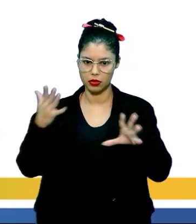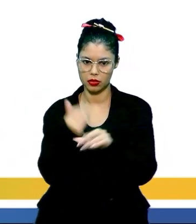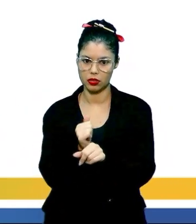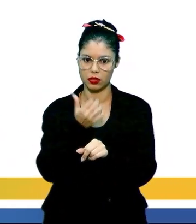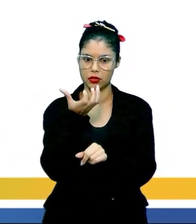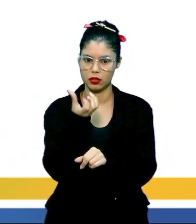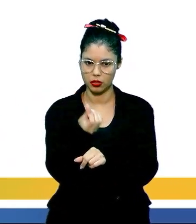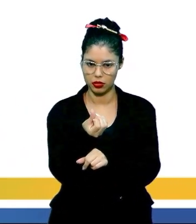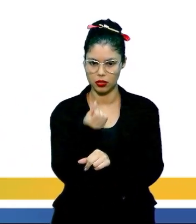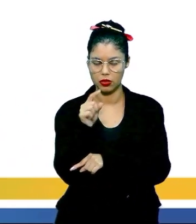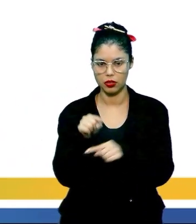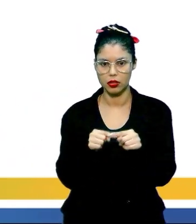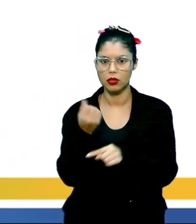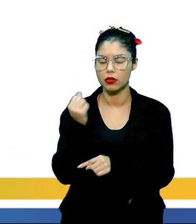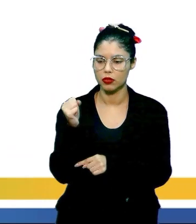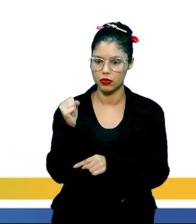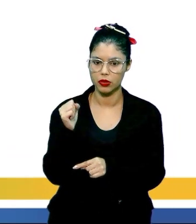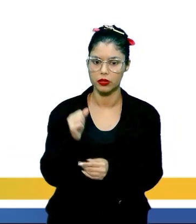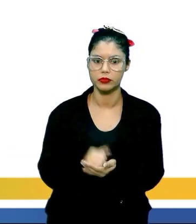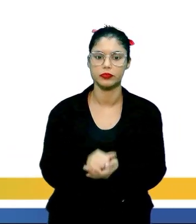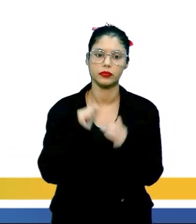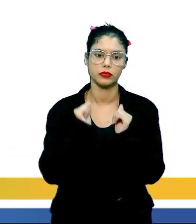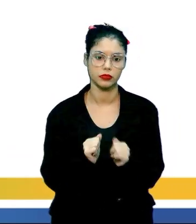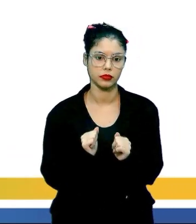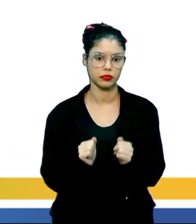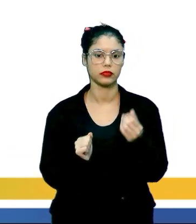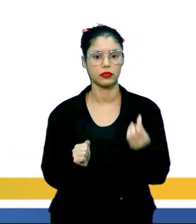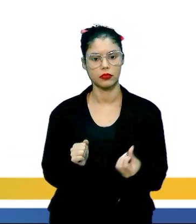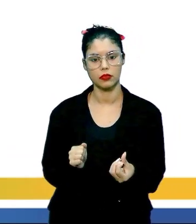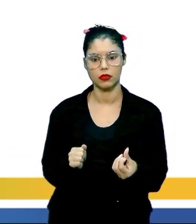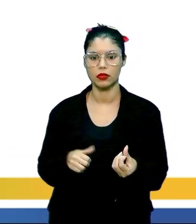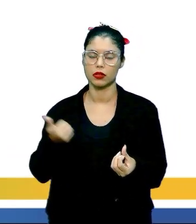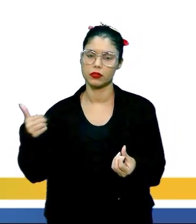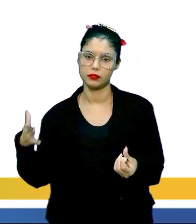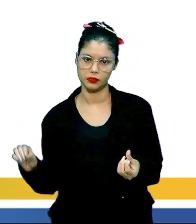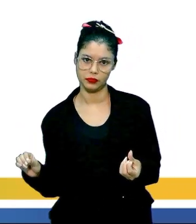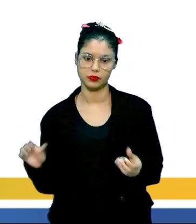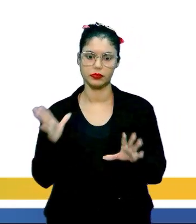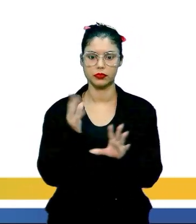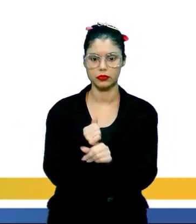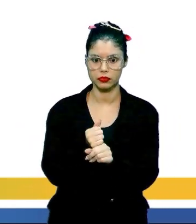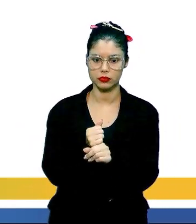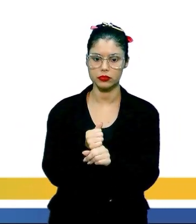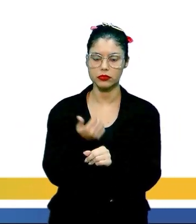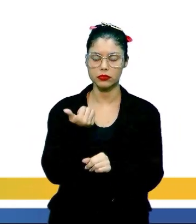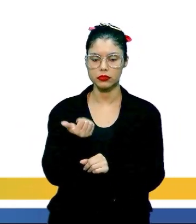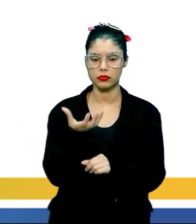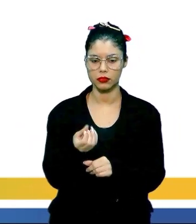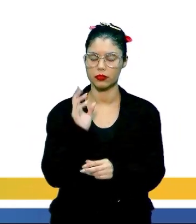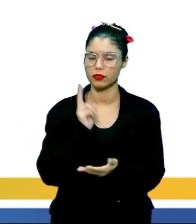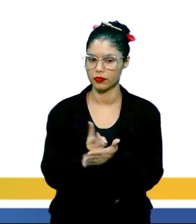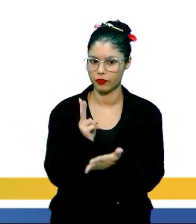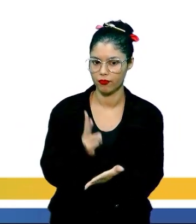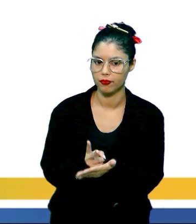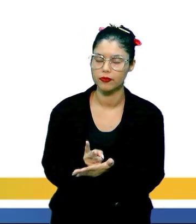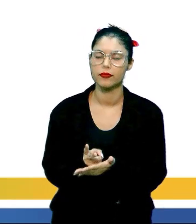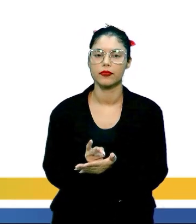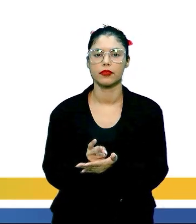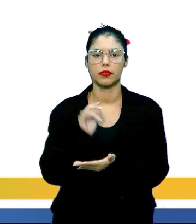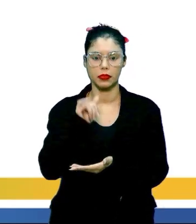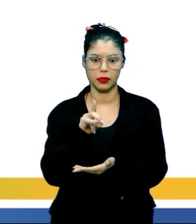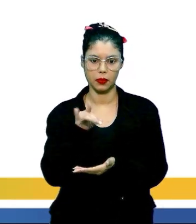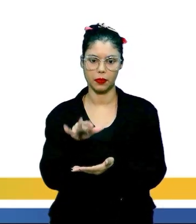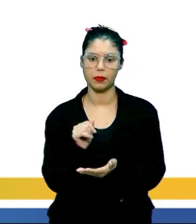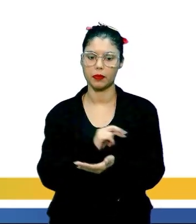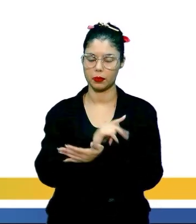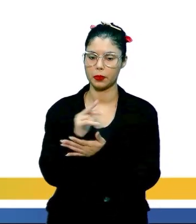também dá 16, dividido para 2 dá 8. Ou eu posso somar o terceiro mais o antepenúltimo. Sempre que eu tiver um número ímpar